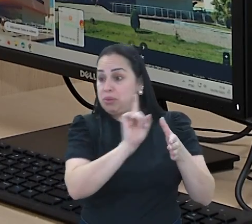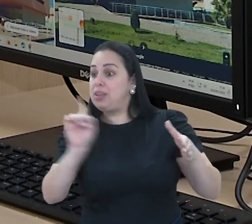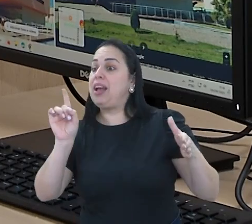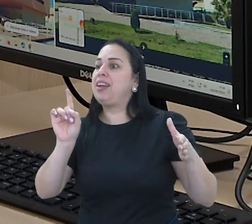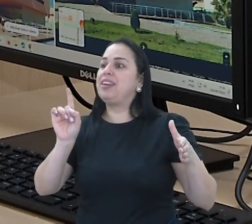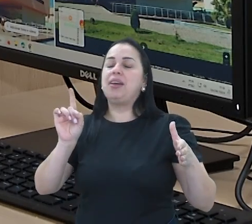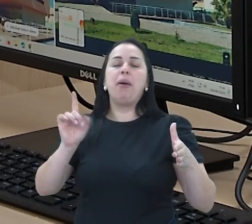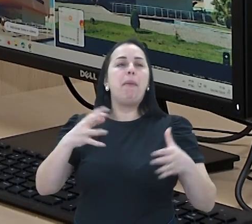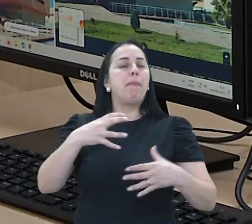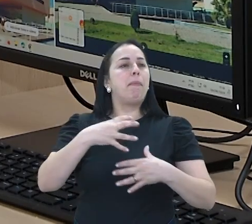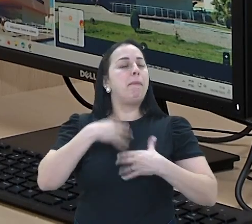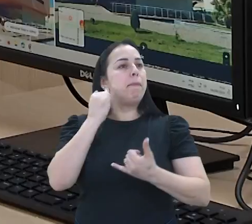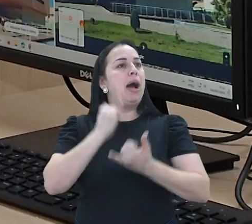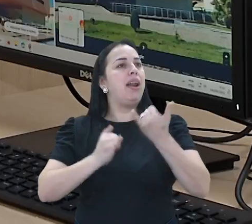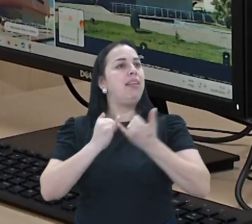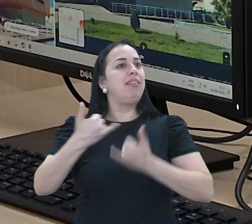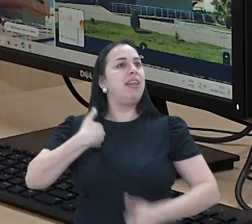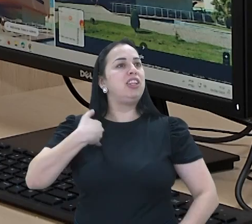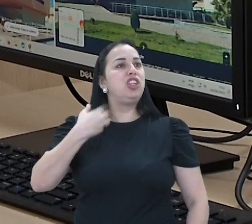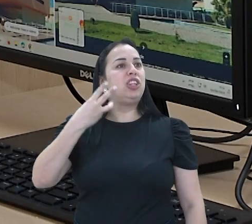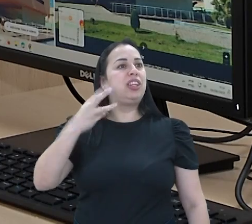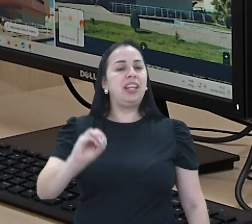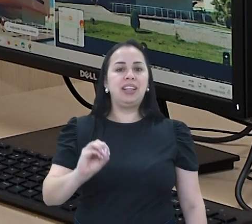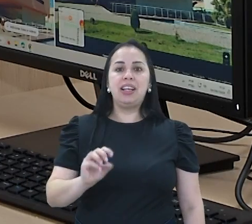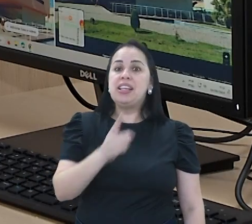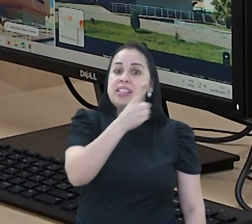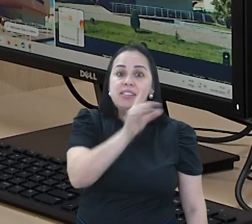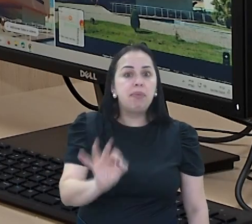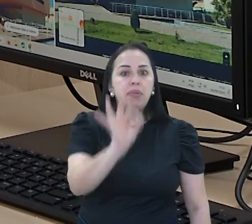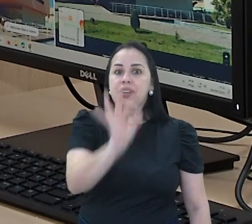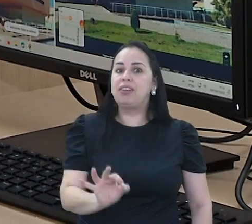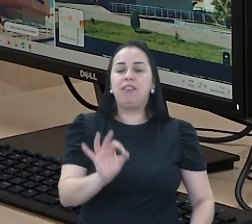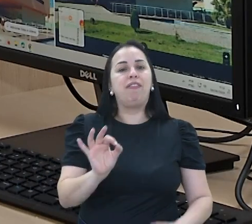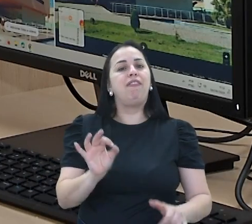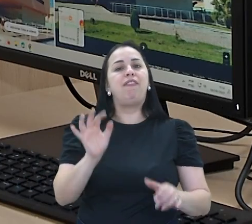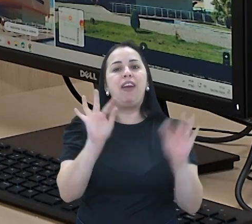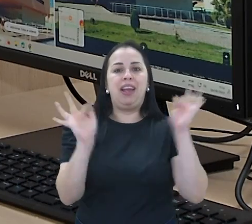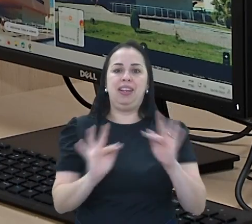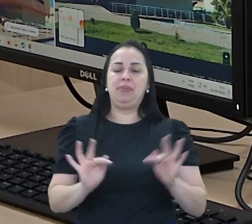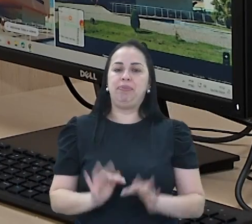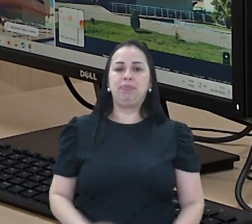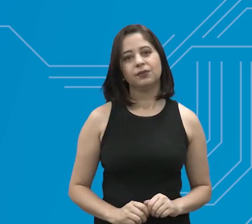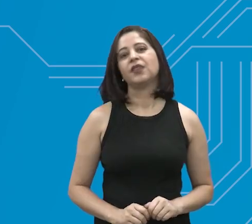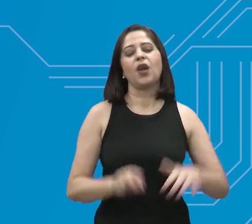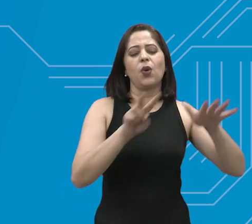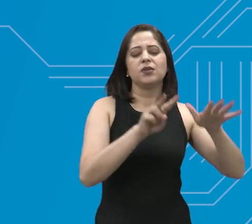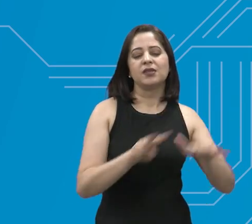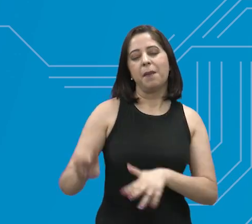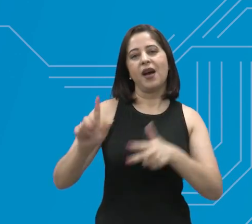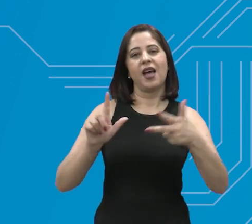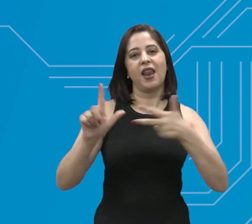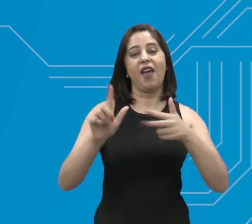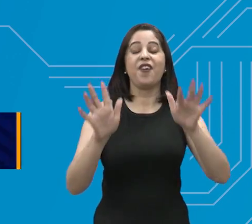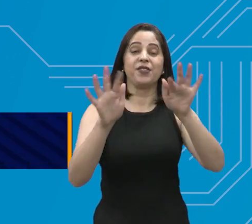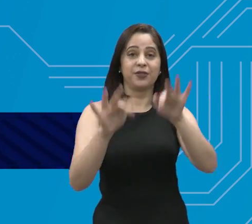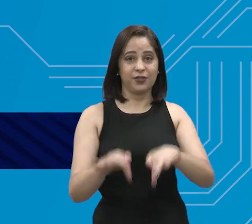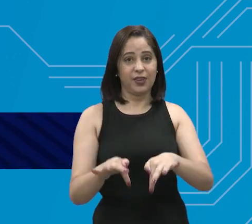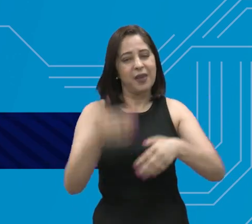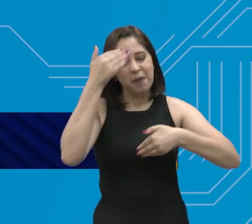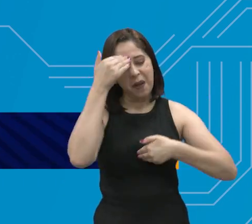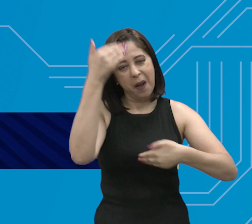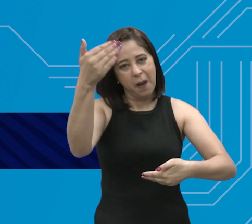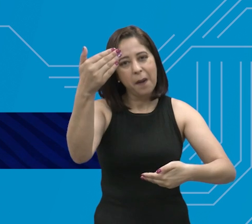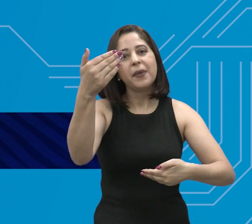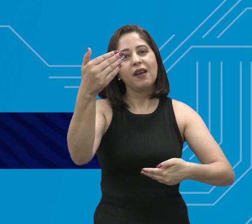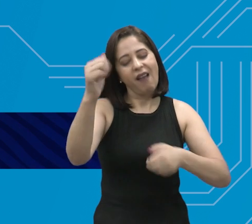gente vai embora, a gente tem 30. 100% mais feliz, 100%. E o Semana Legislativa